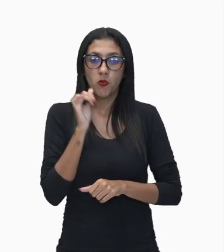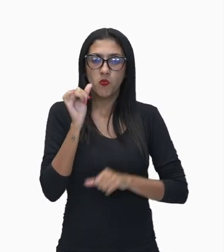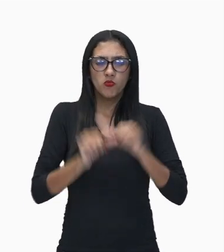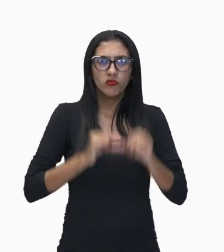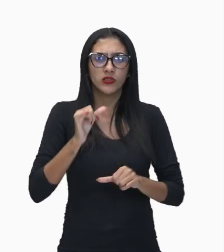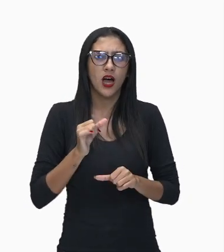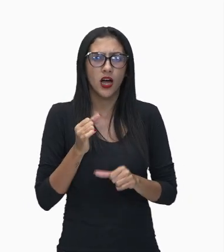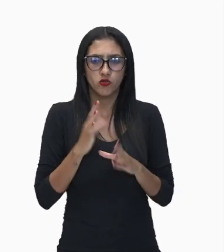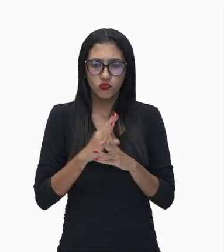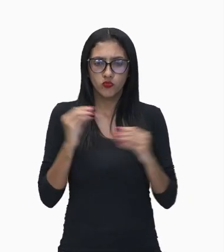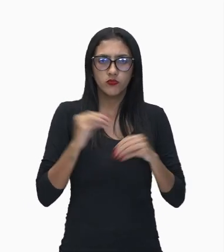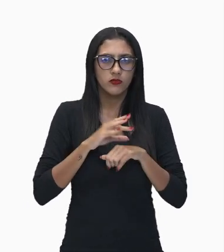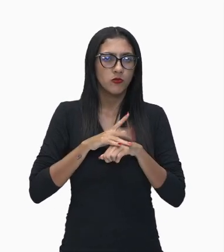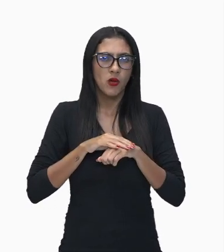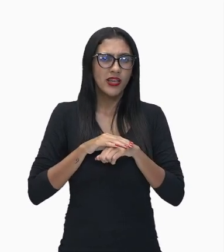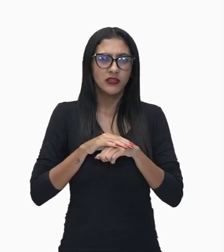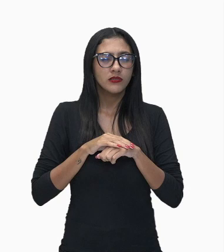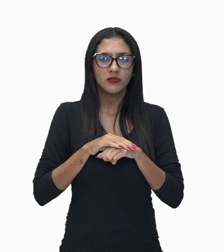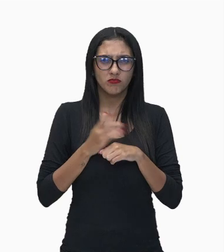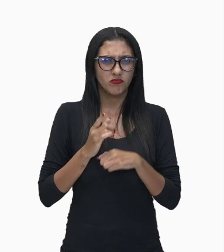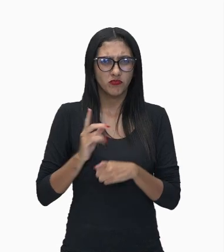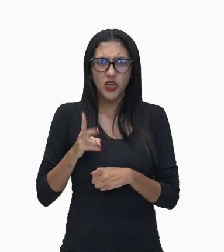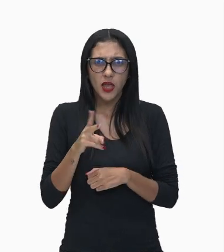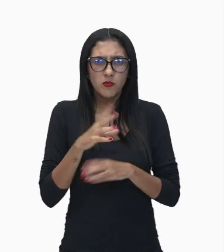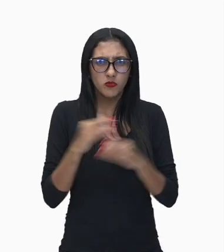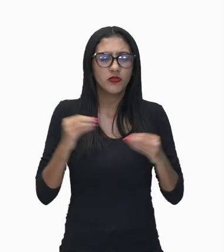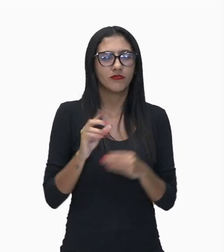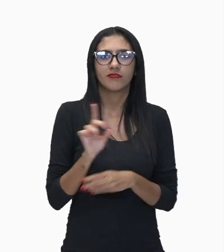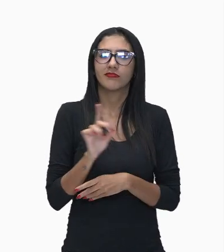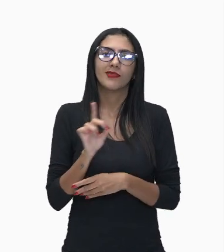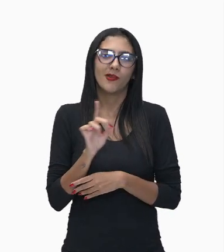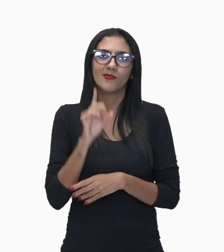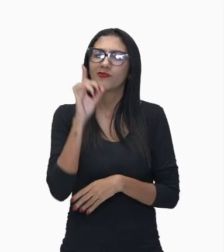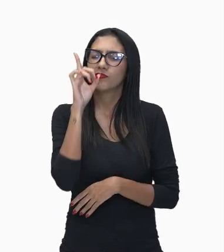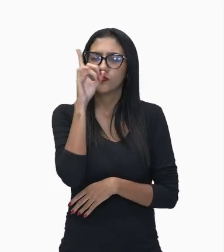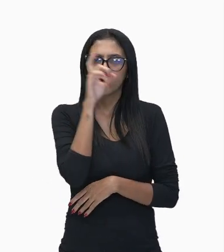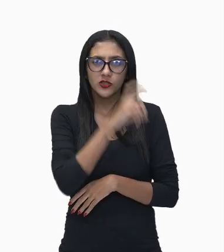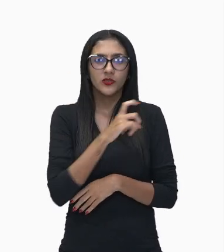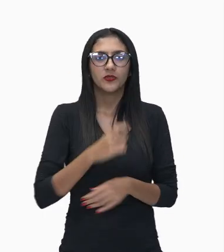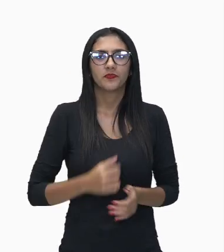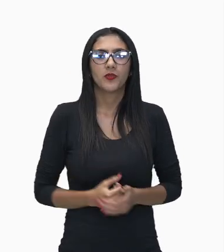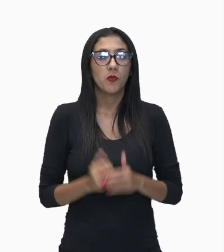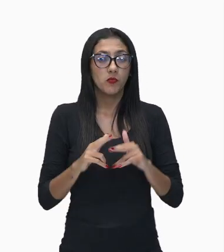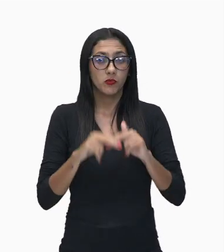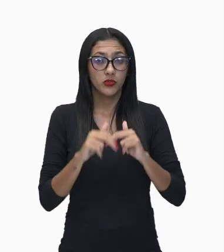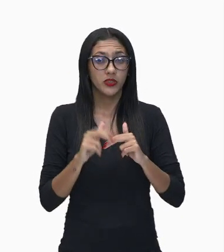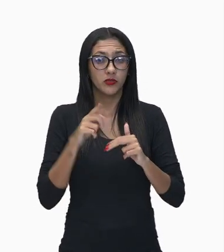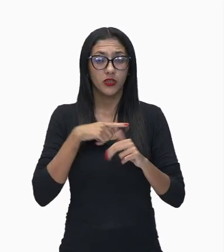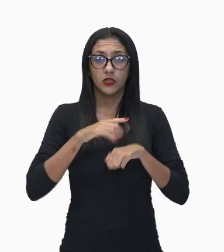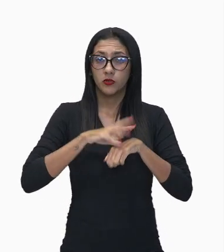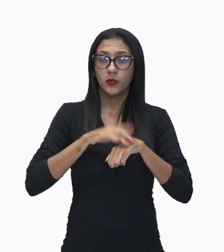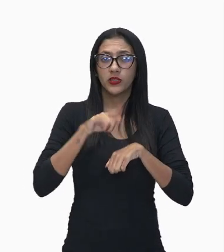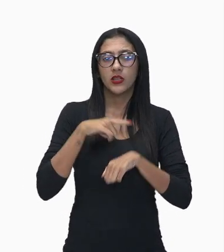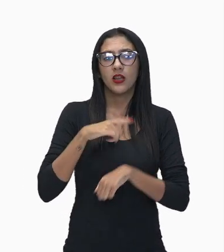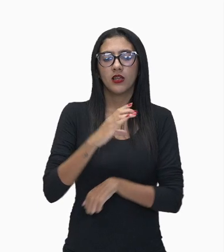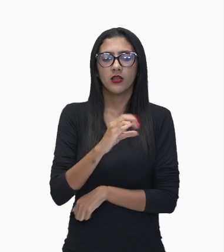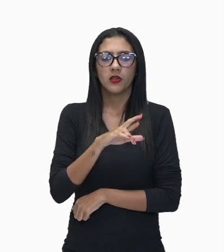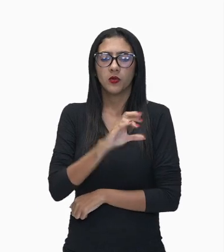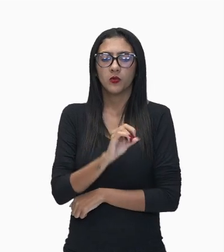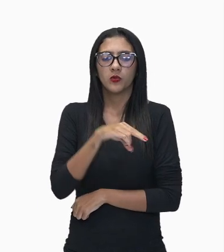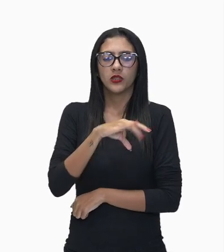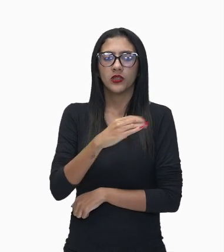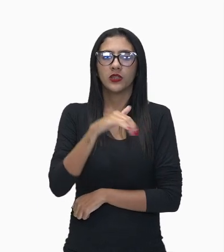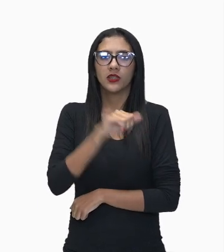Consegue-se, de fato, eliminar essa doença da vida desse indivíduo. Por isso, essa doença crônica, ela é uma doença que